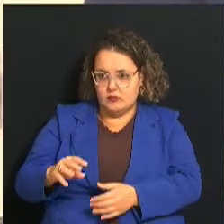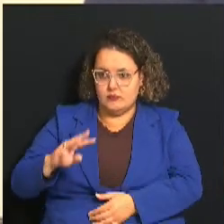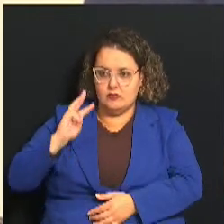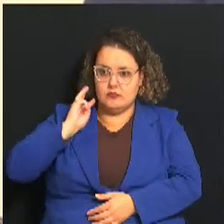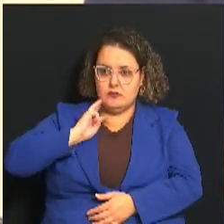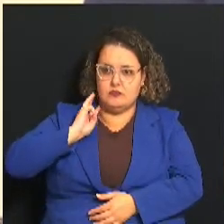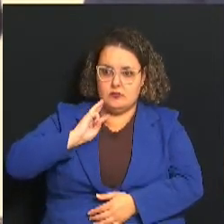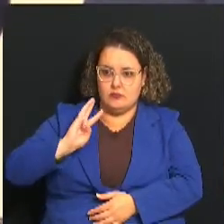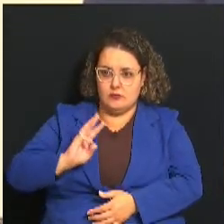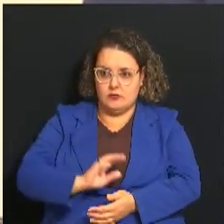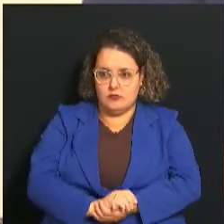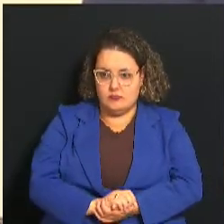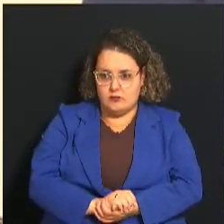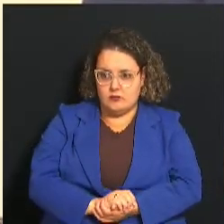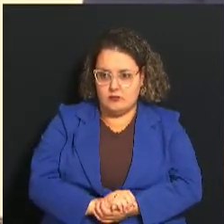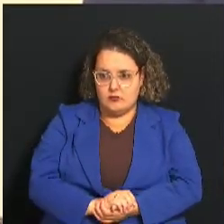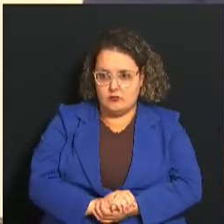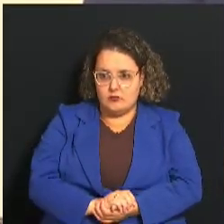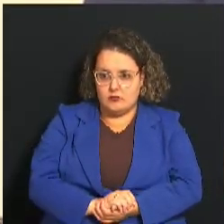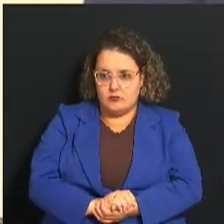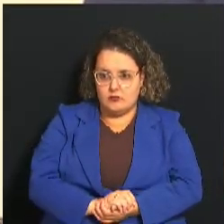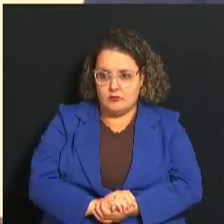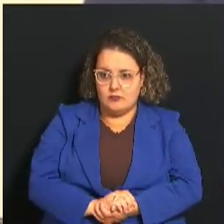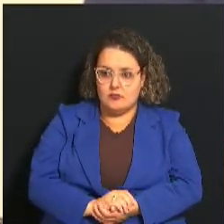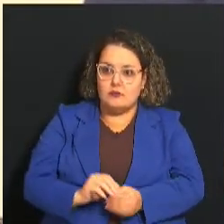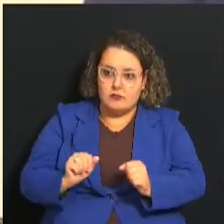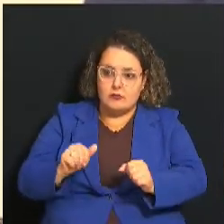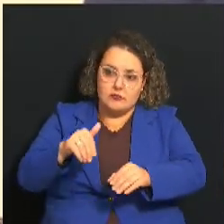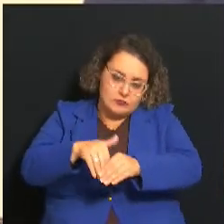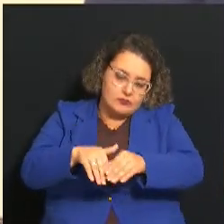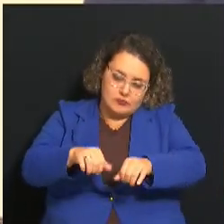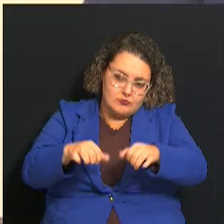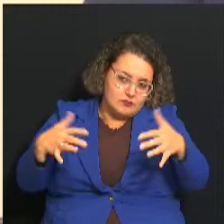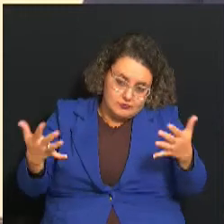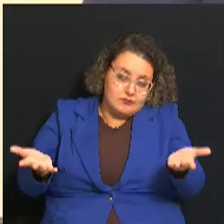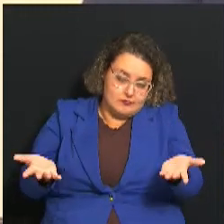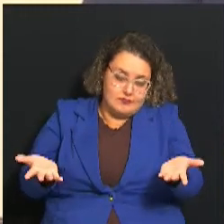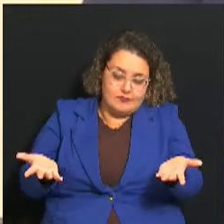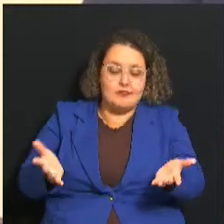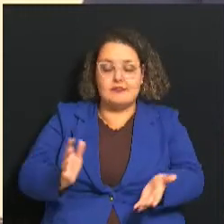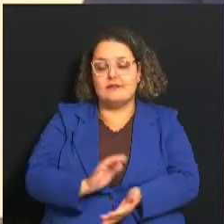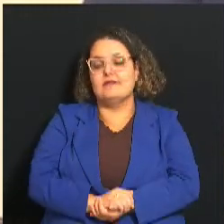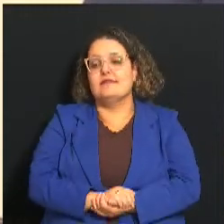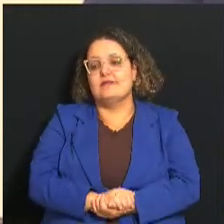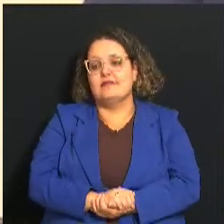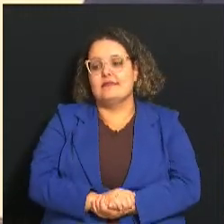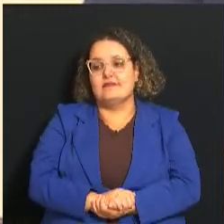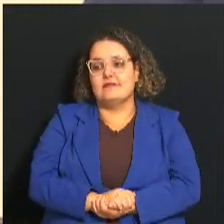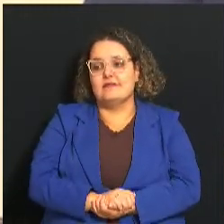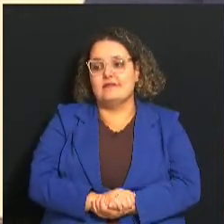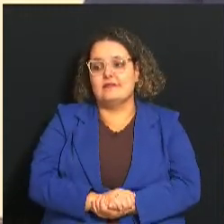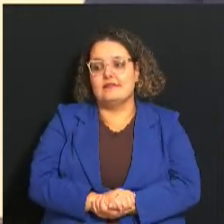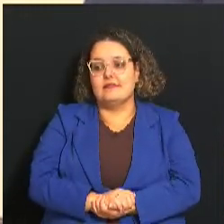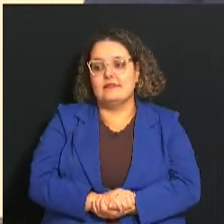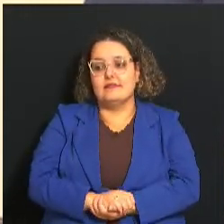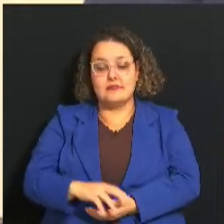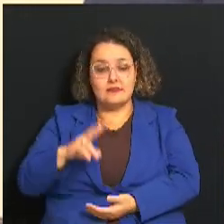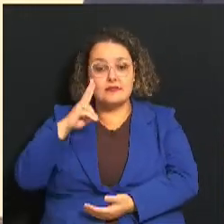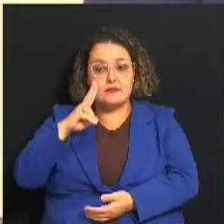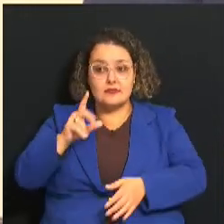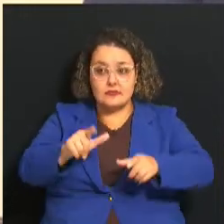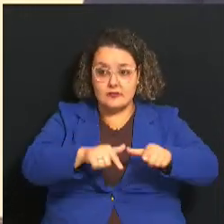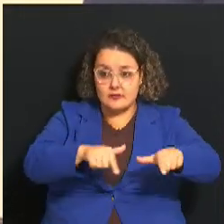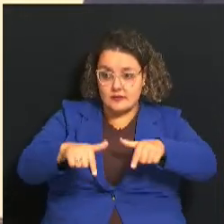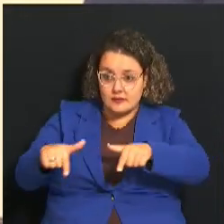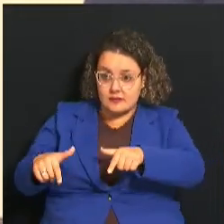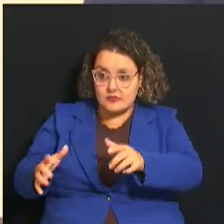né, que a gente pode botar no plenário aqui. Porque, gente, eu vejo o trabalho das comissões. Na hora de